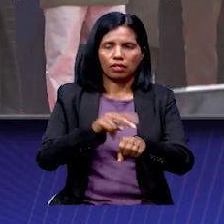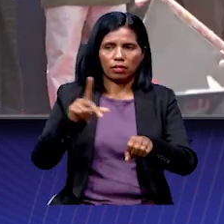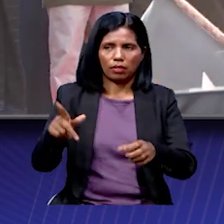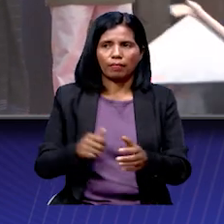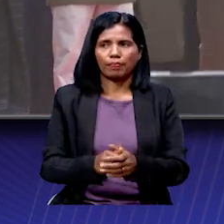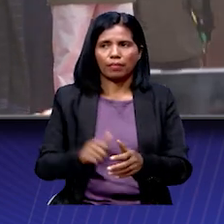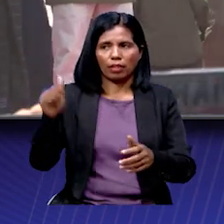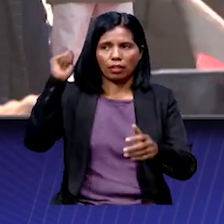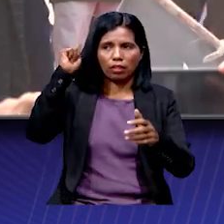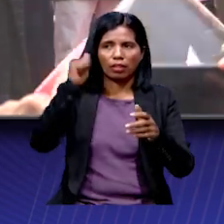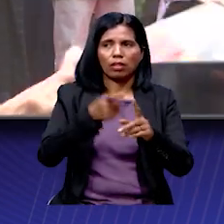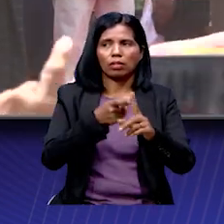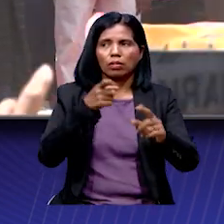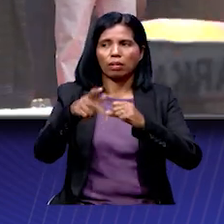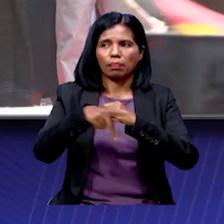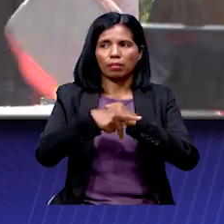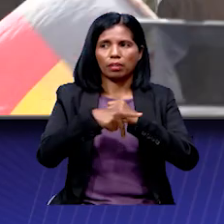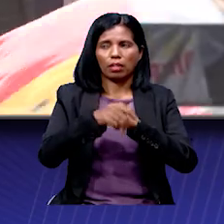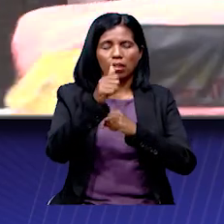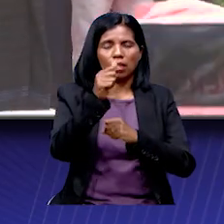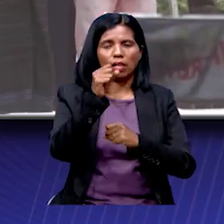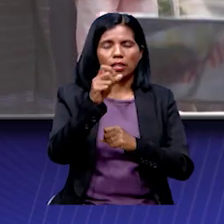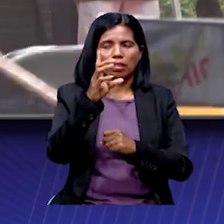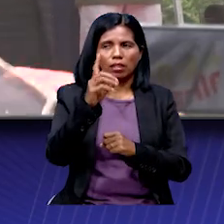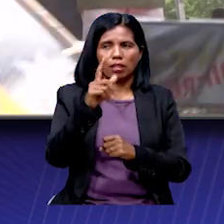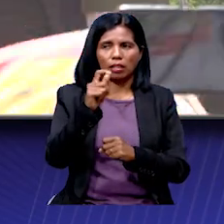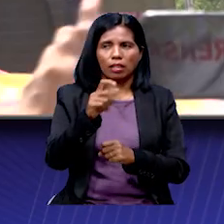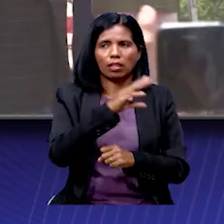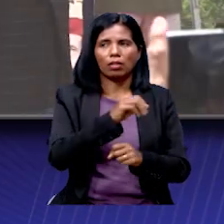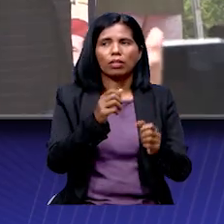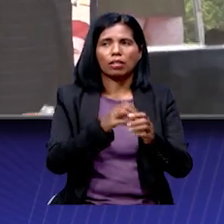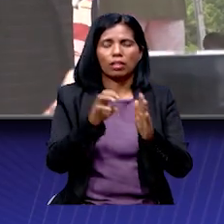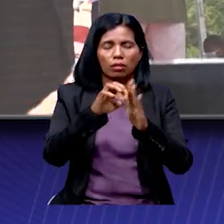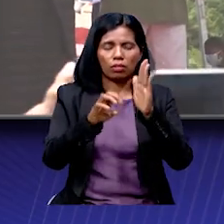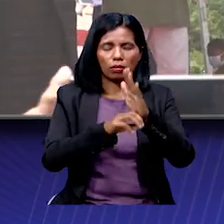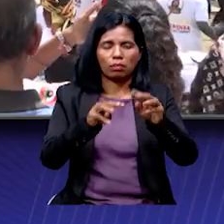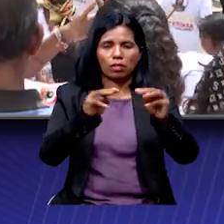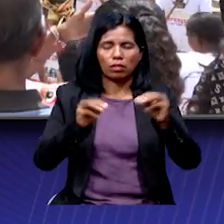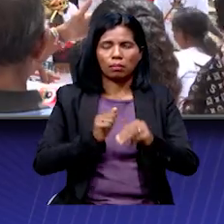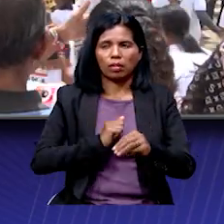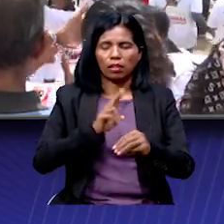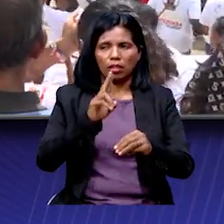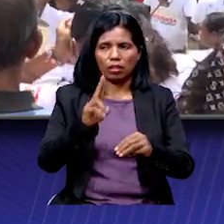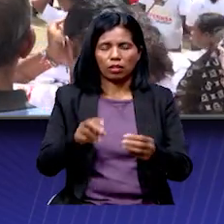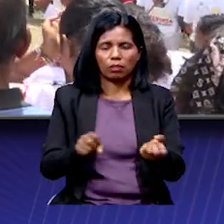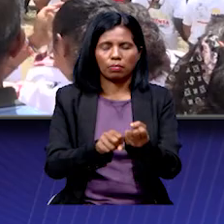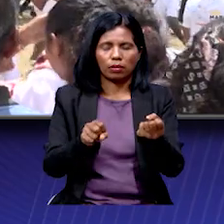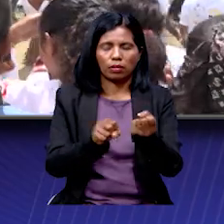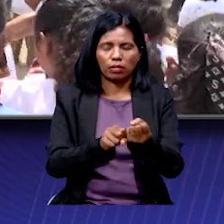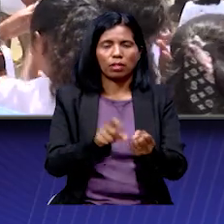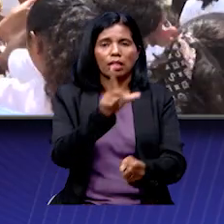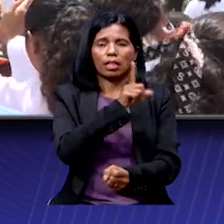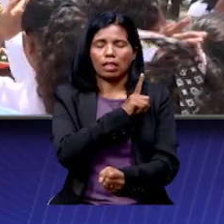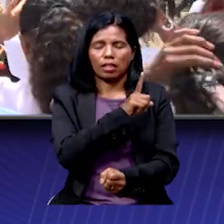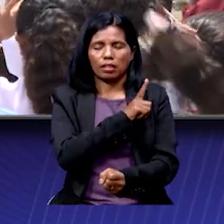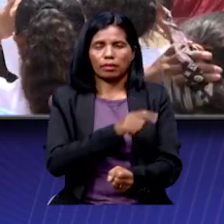campanha, coordenador Rússia Partido ASDT, ONI Estrutura e Município Aileu, se apoio voto para candidato Leriana